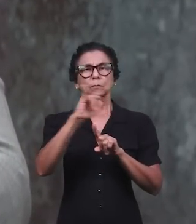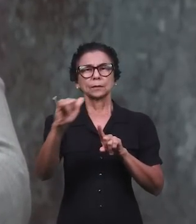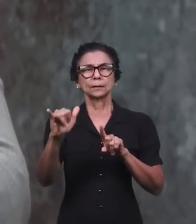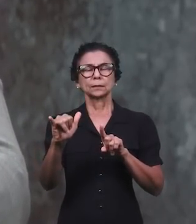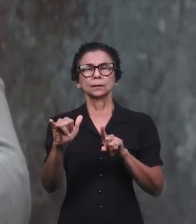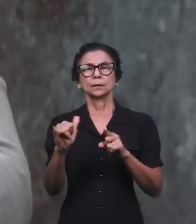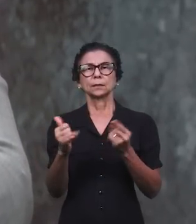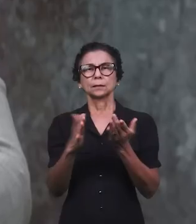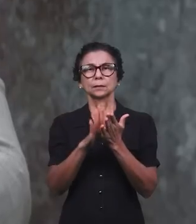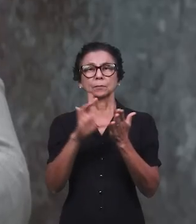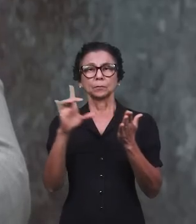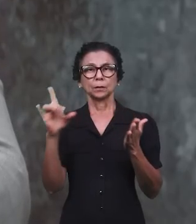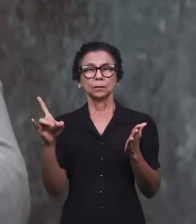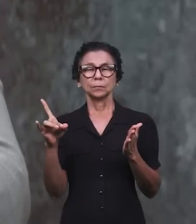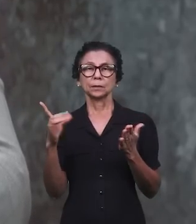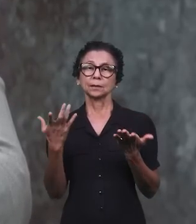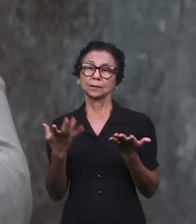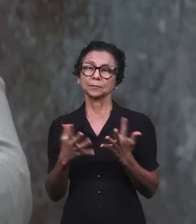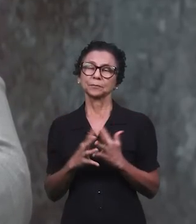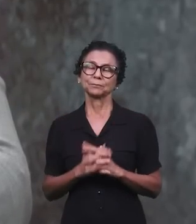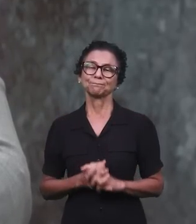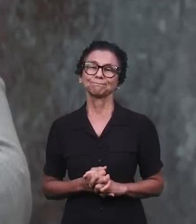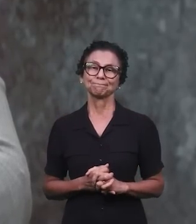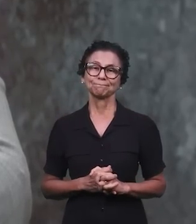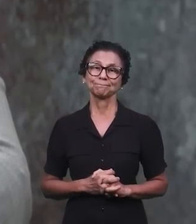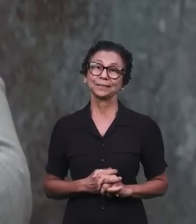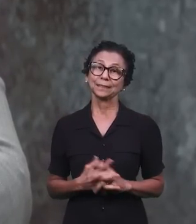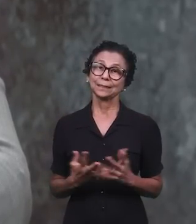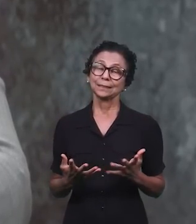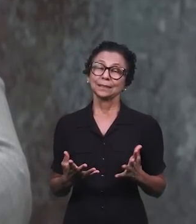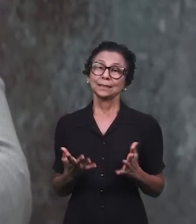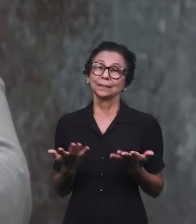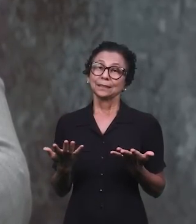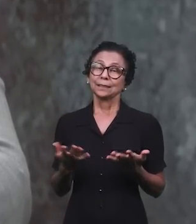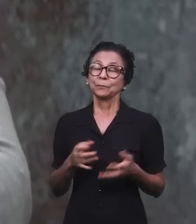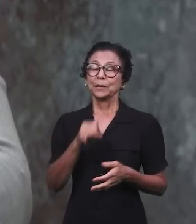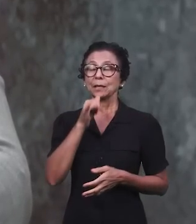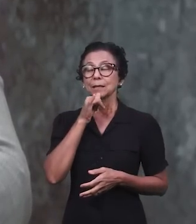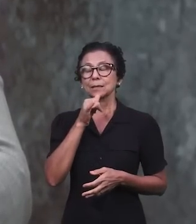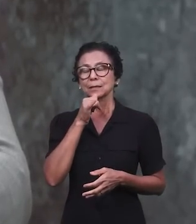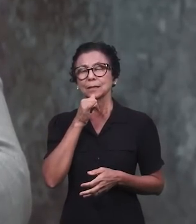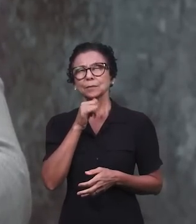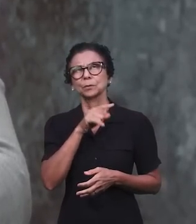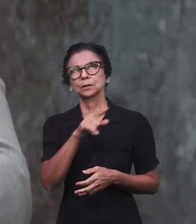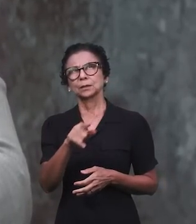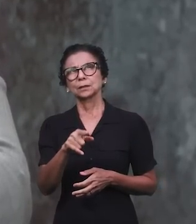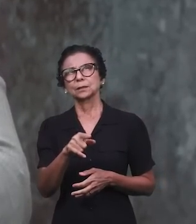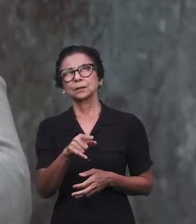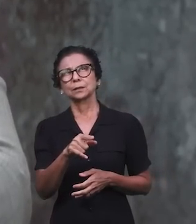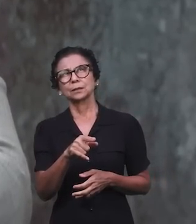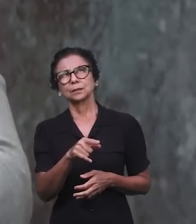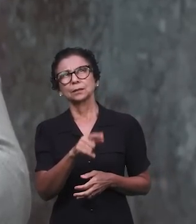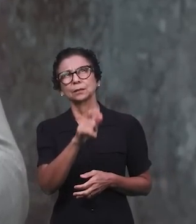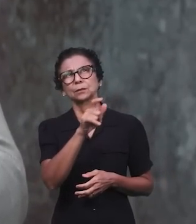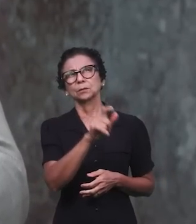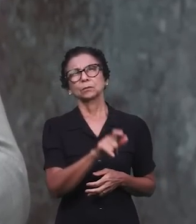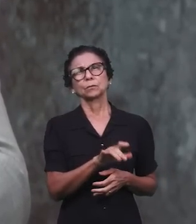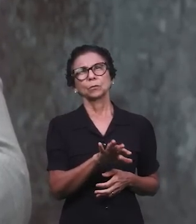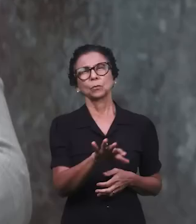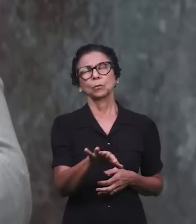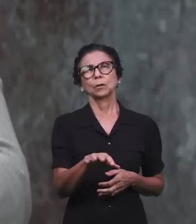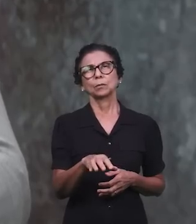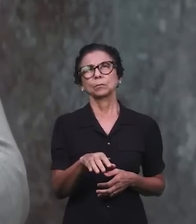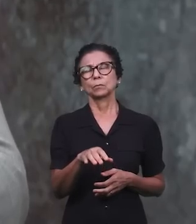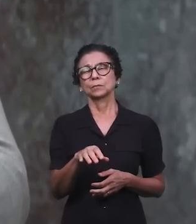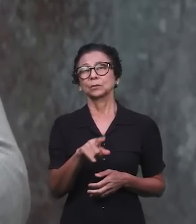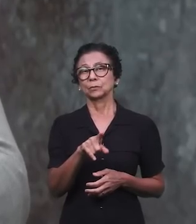Jesus dependem da existência de Israel. E se nós pegarmos um irmão que tenha suponhamos, 90 anos de